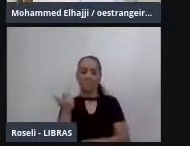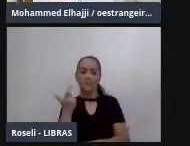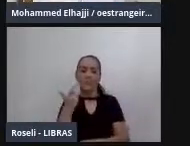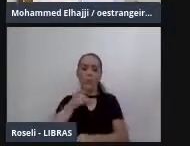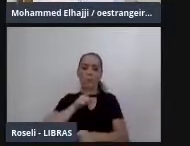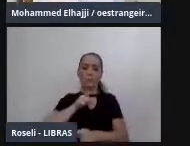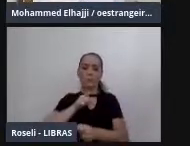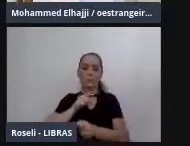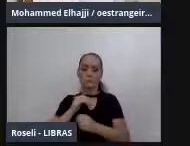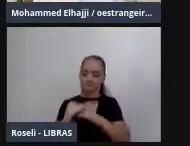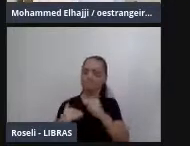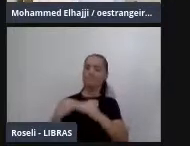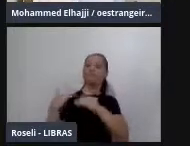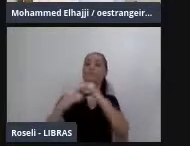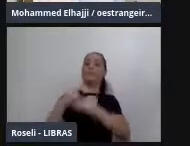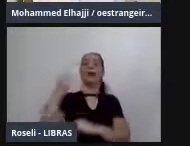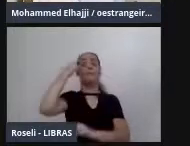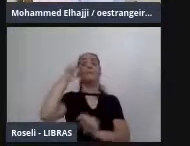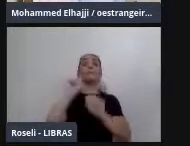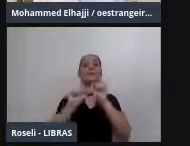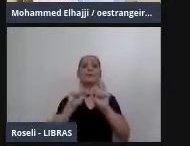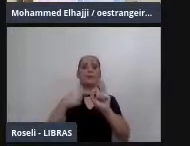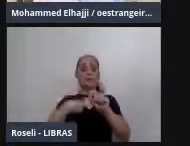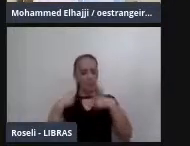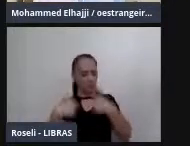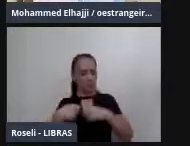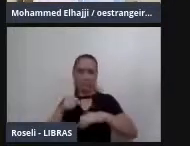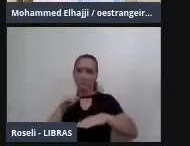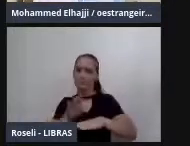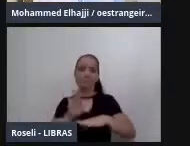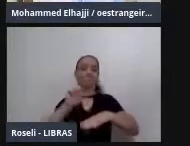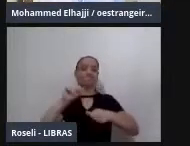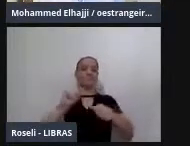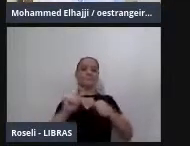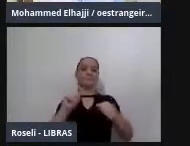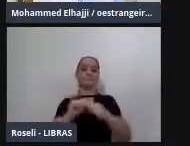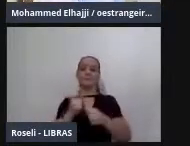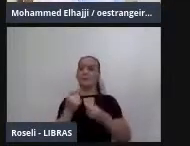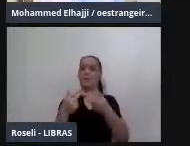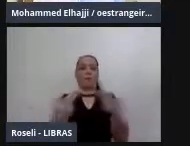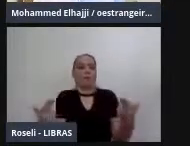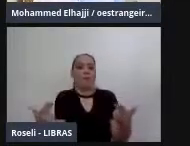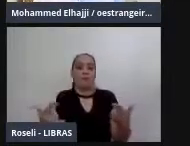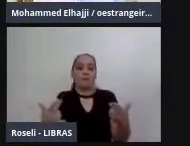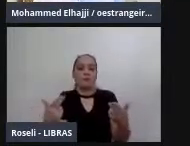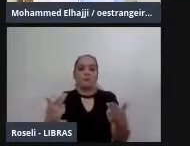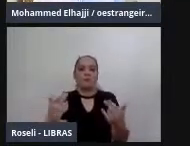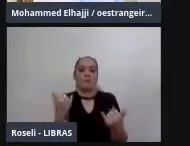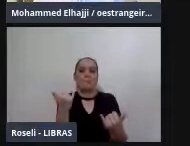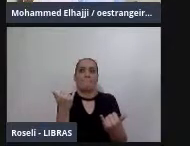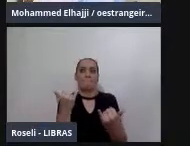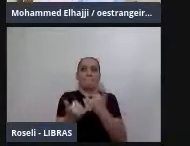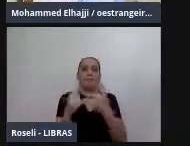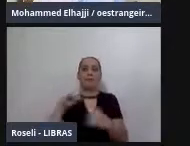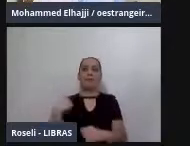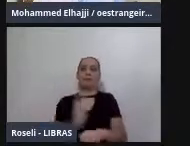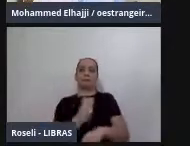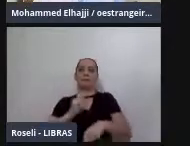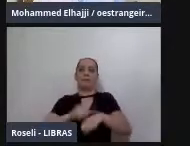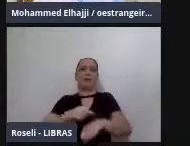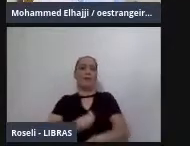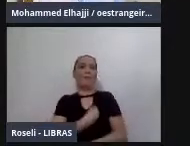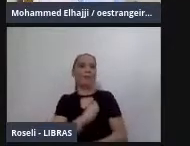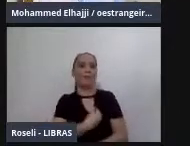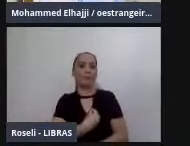dificuldade pensando, eu preciso fazer alguma coisa, né? Porque parece que a gente vive um momento onde os